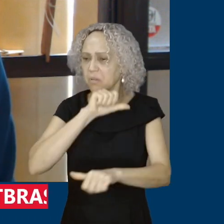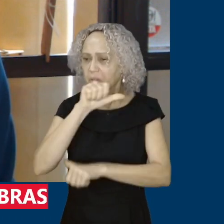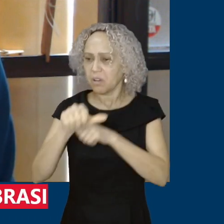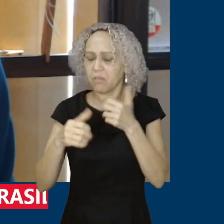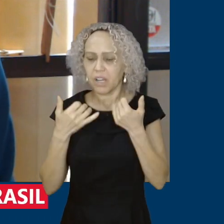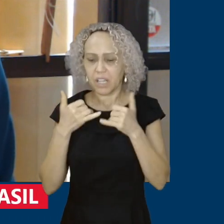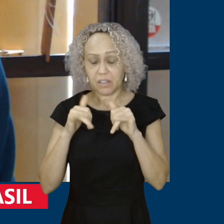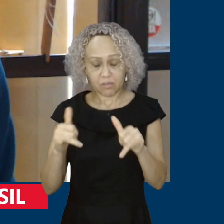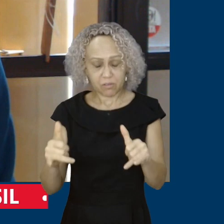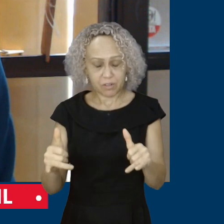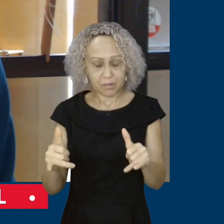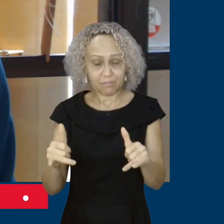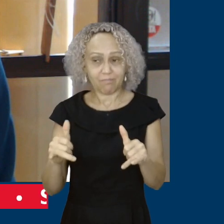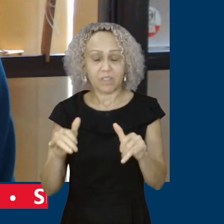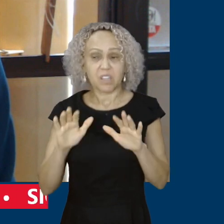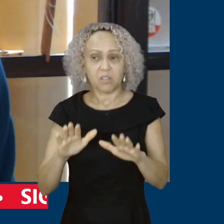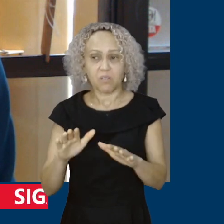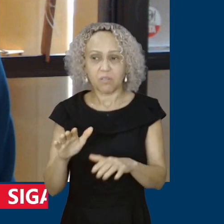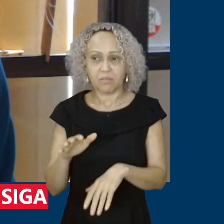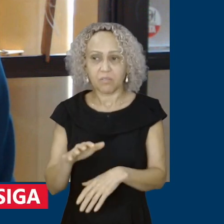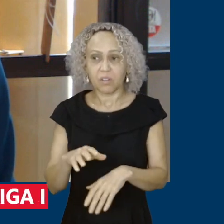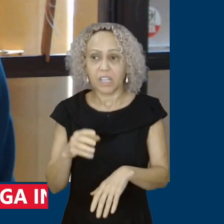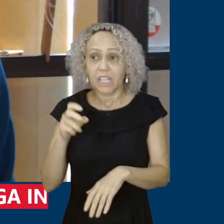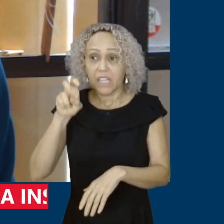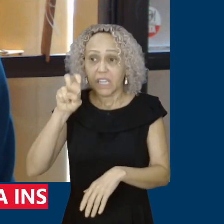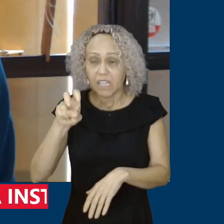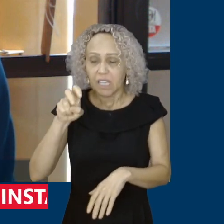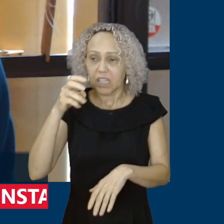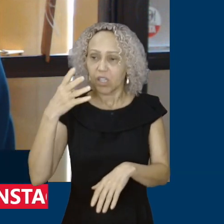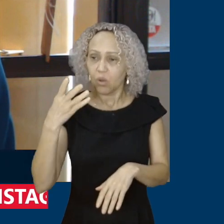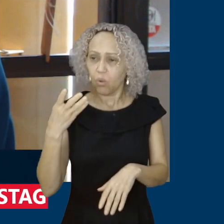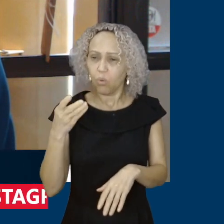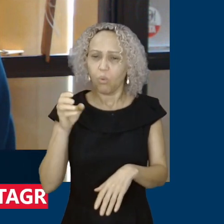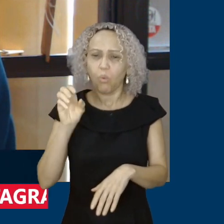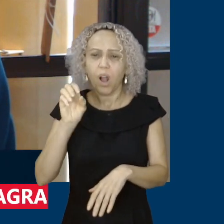imaginar que 540 bilhões voltado para